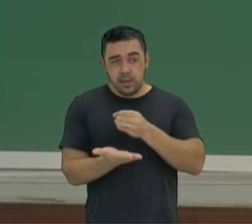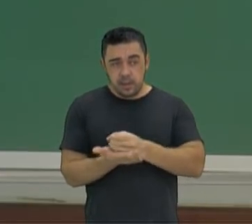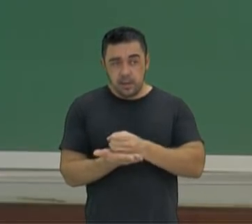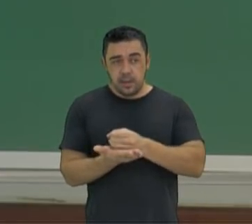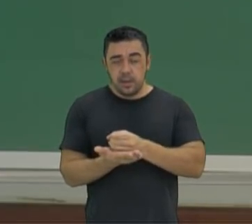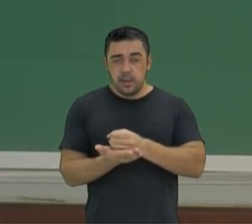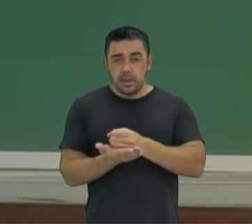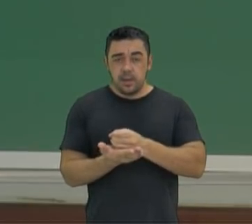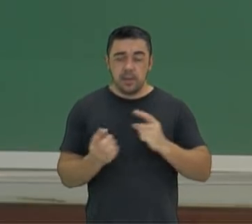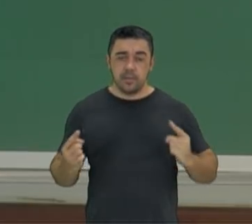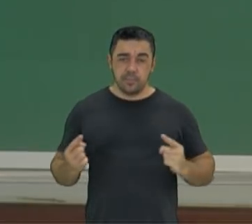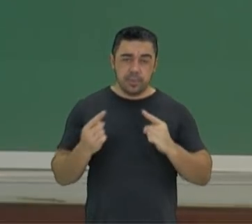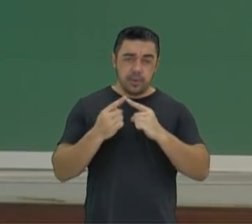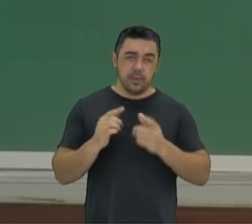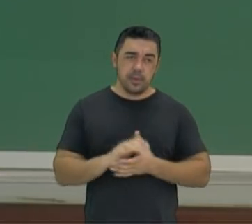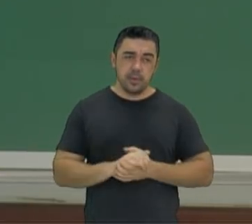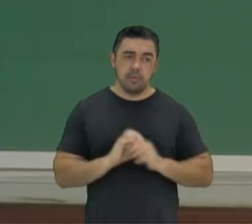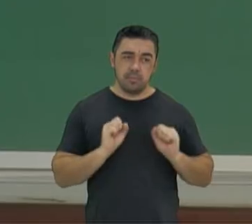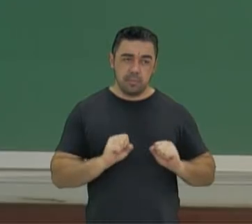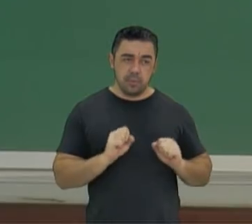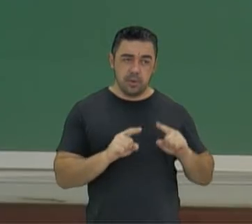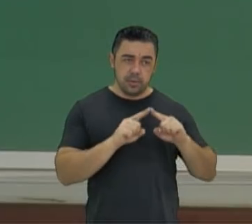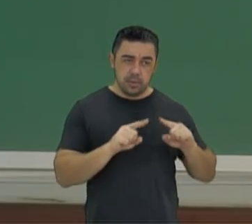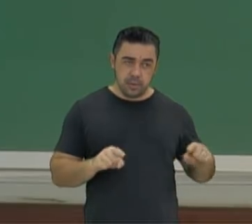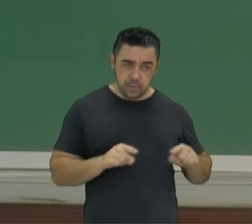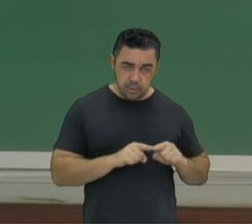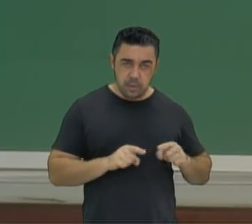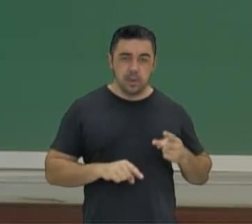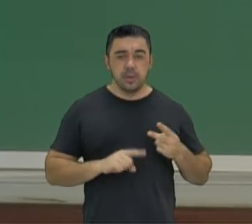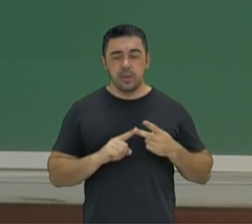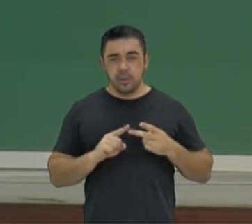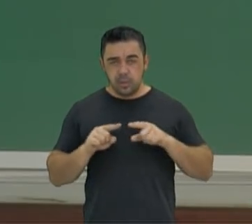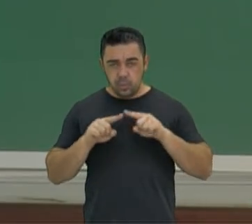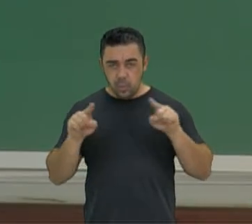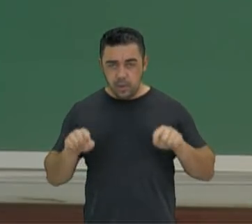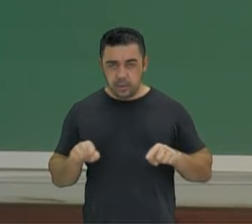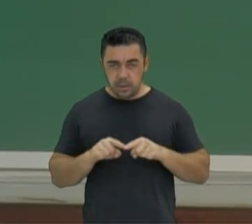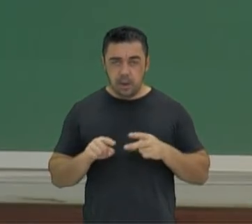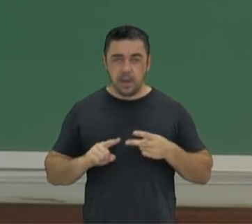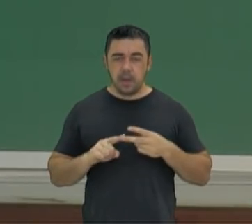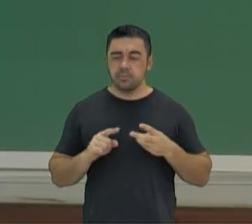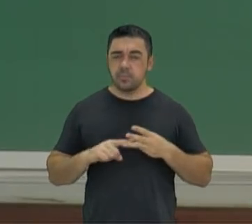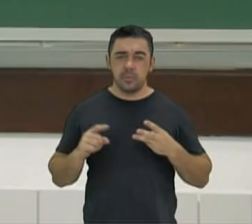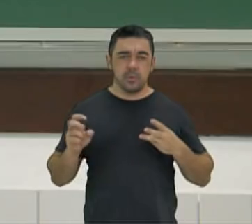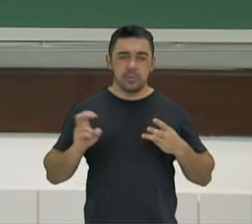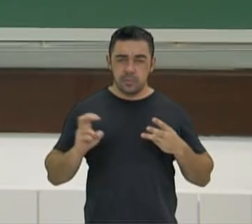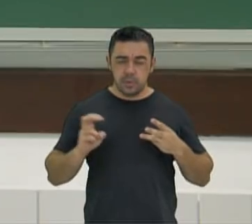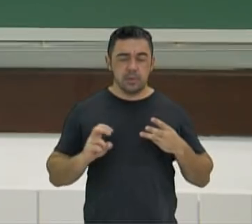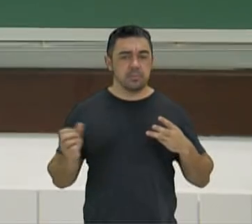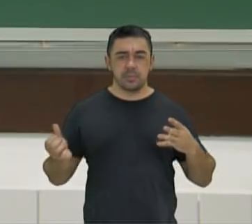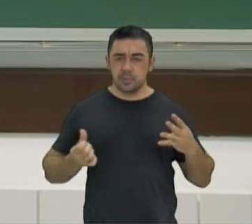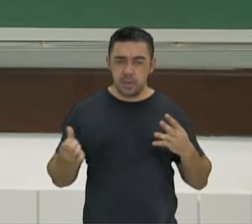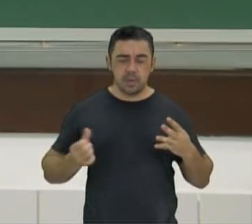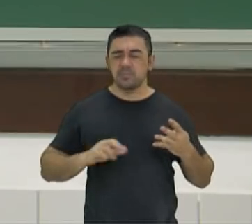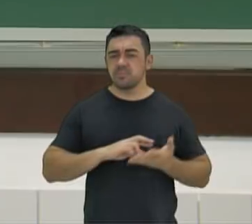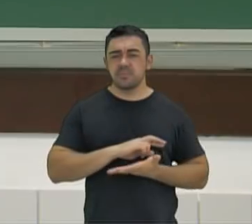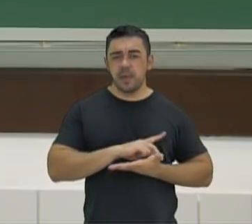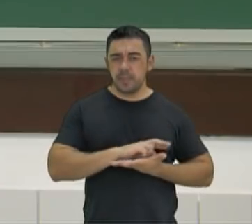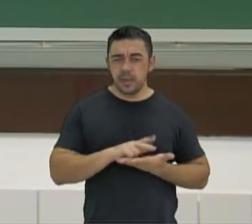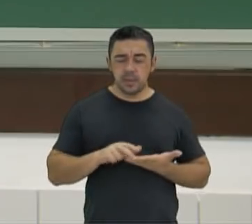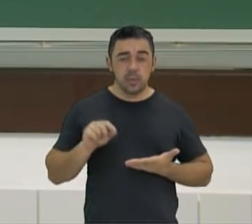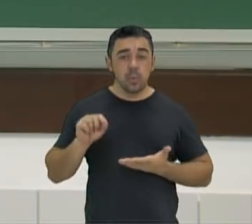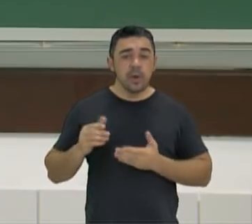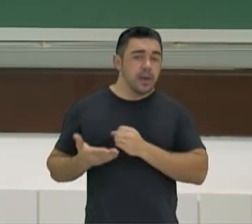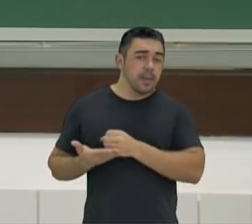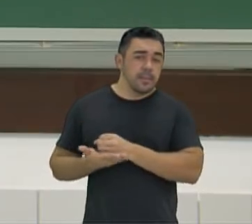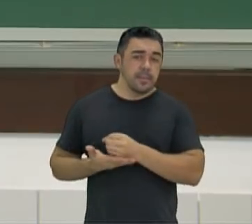tem o vértice em comum. Então, pode ser pirâmide triangular, quadrangular, pentagonal, ou seja, dependendo do polígono